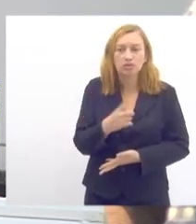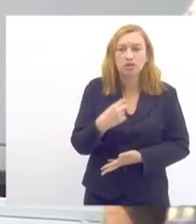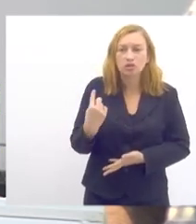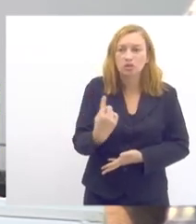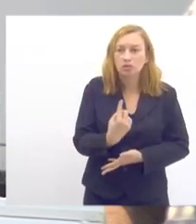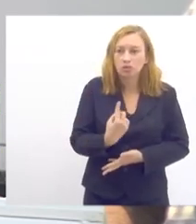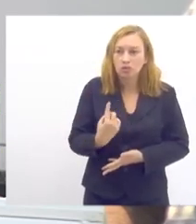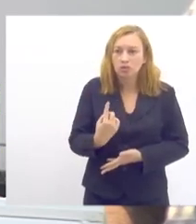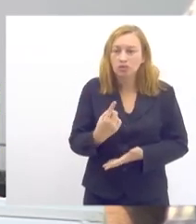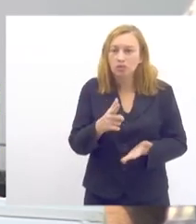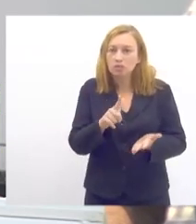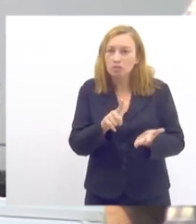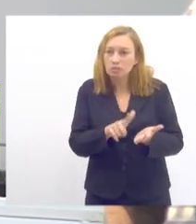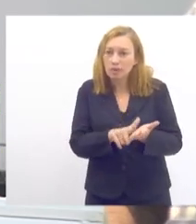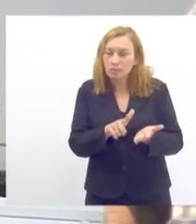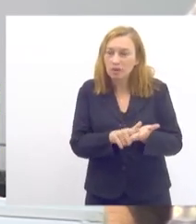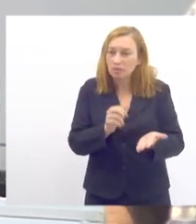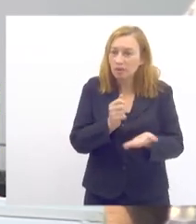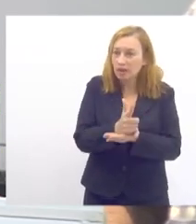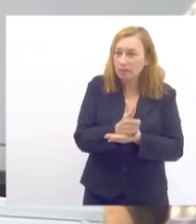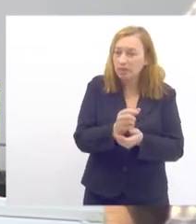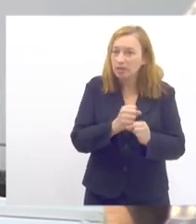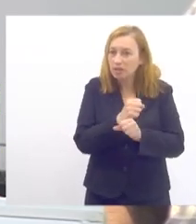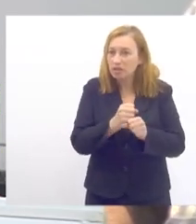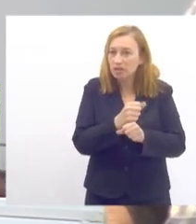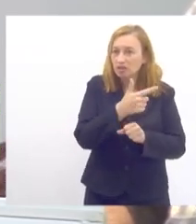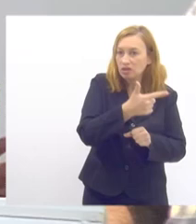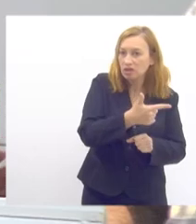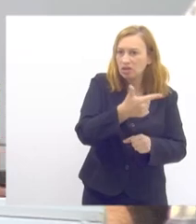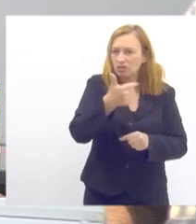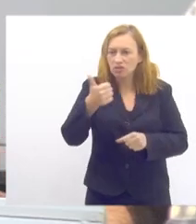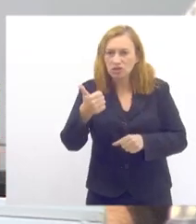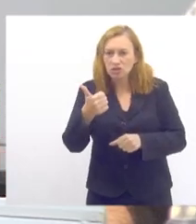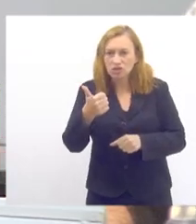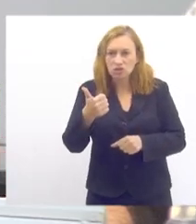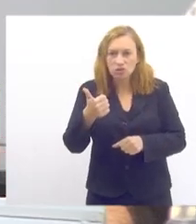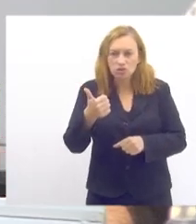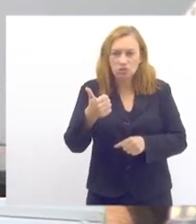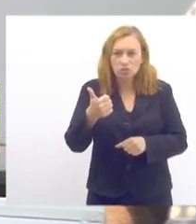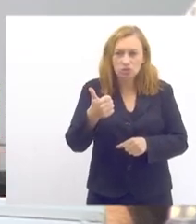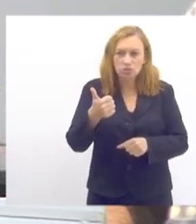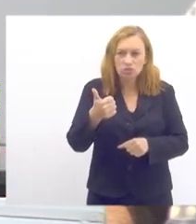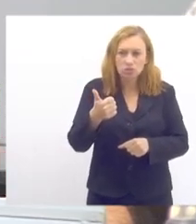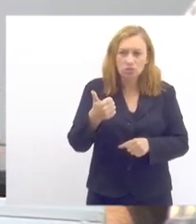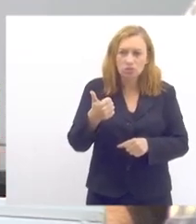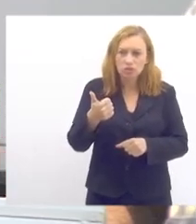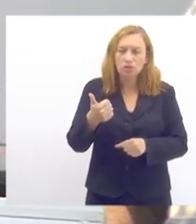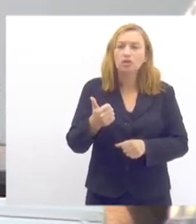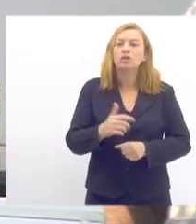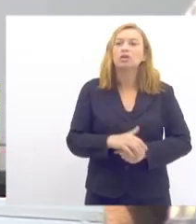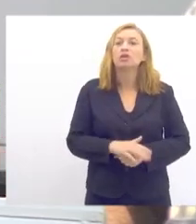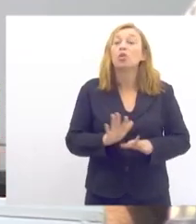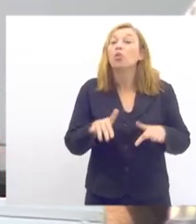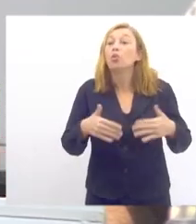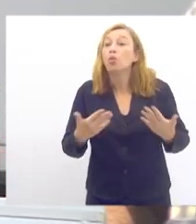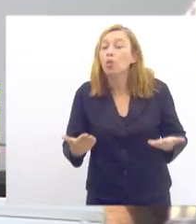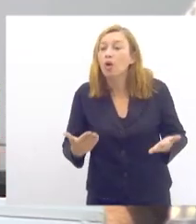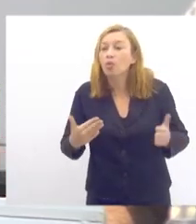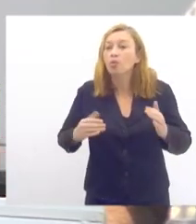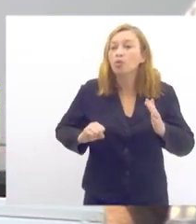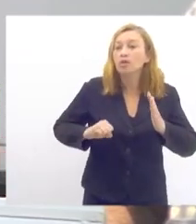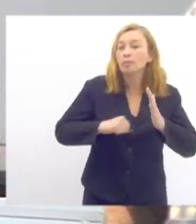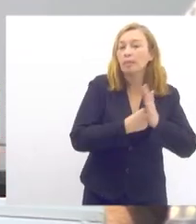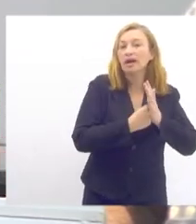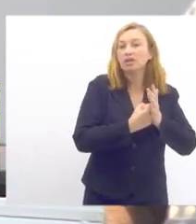folha esse ano, de 2021, 22? 22 não está fechado, mas a projeção. E qual seria o impacto